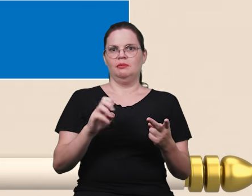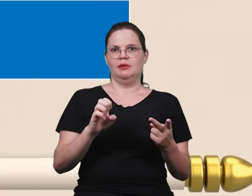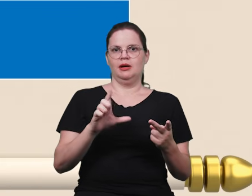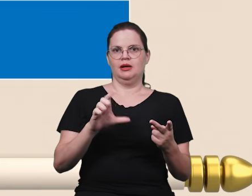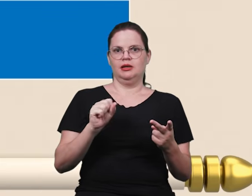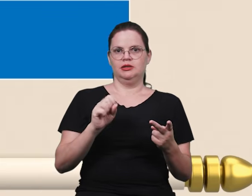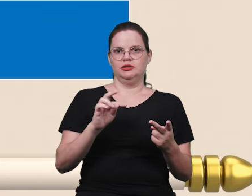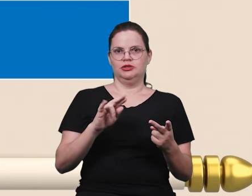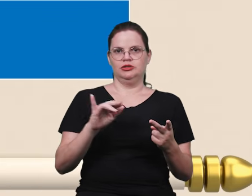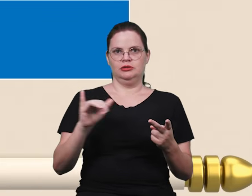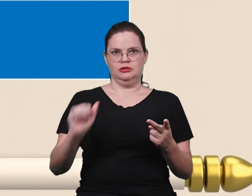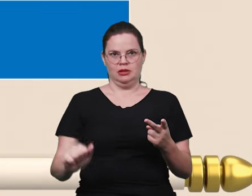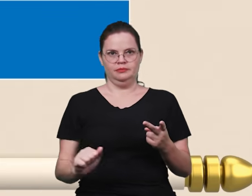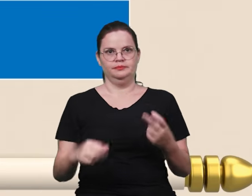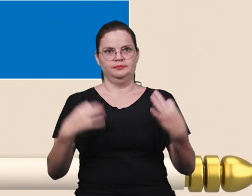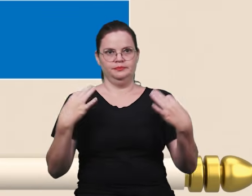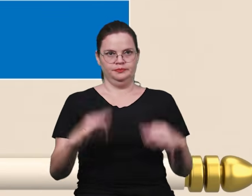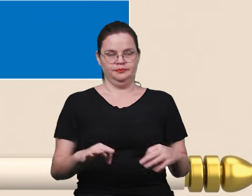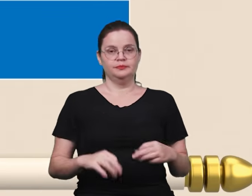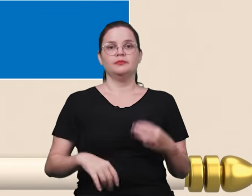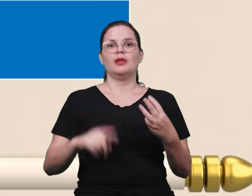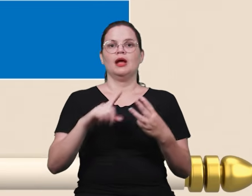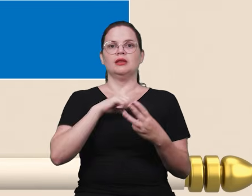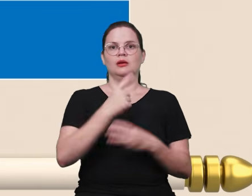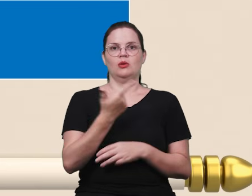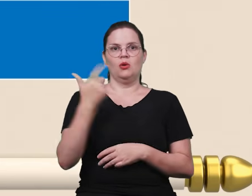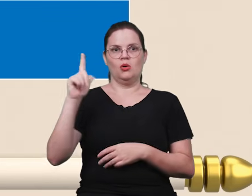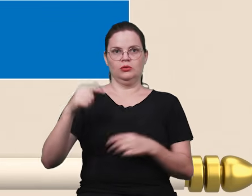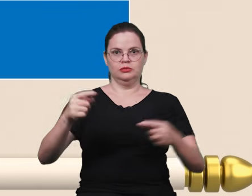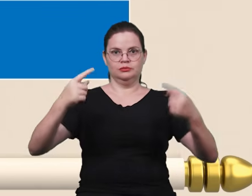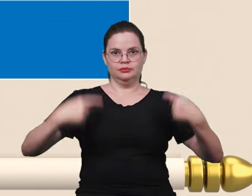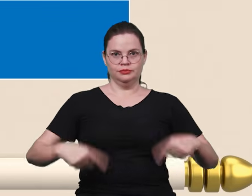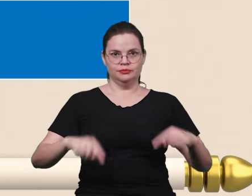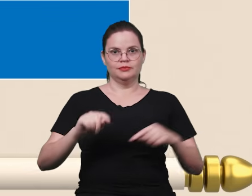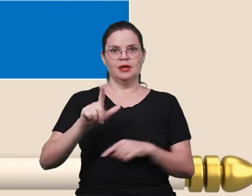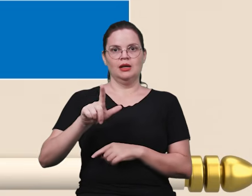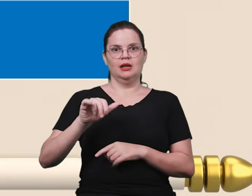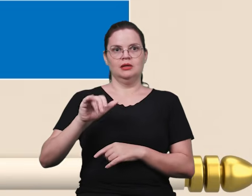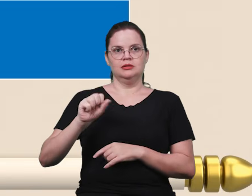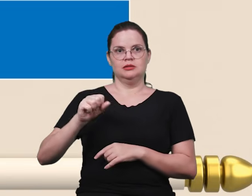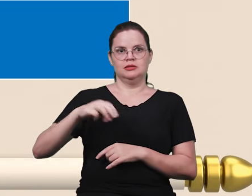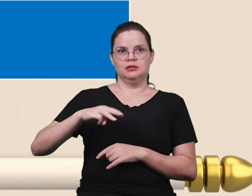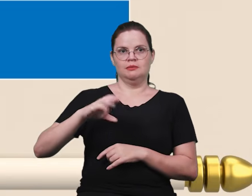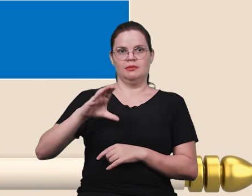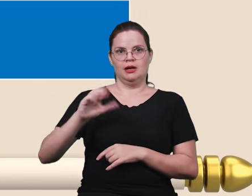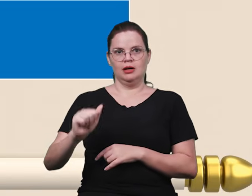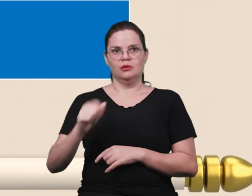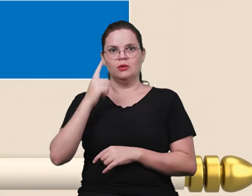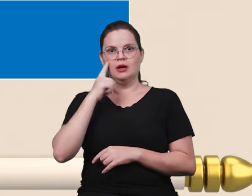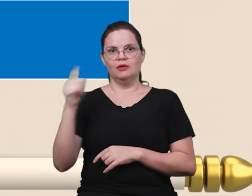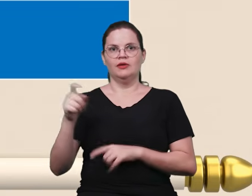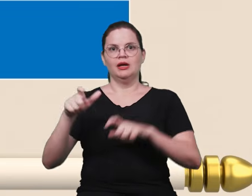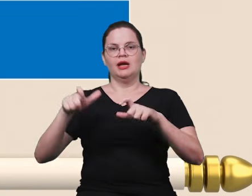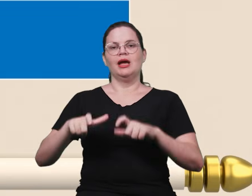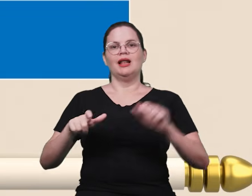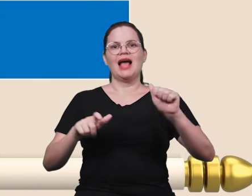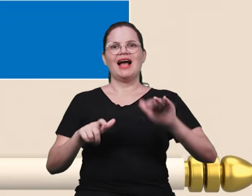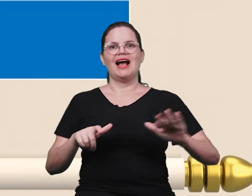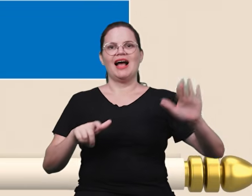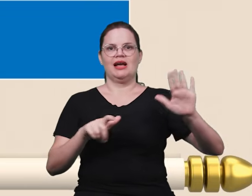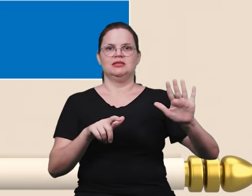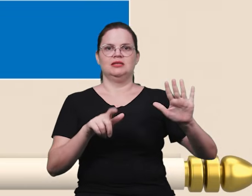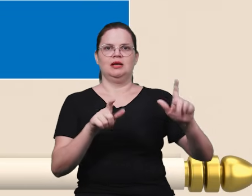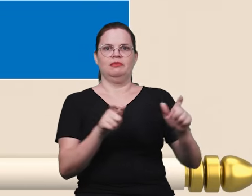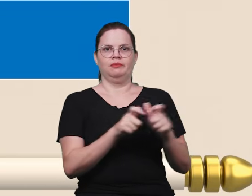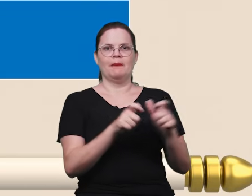ficou responsável por Trácia, parte da Ásia Menor, que conforme está escrito lá, que é a